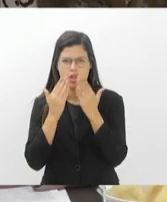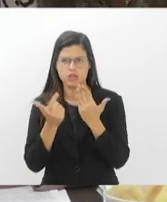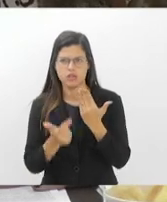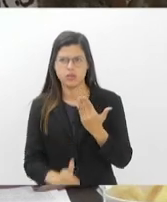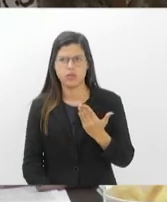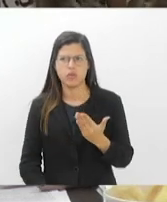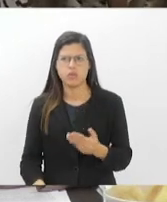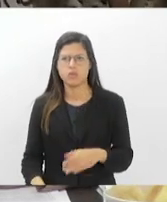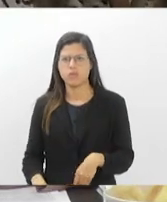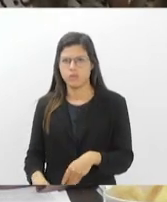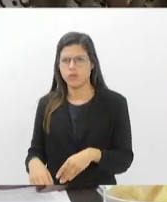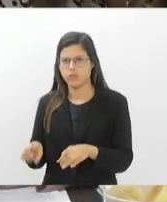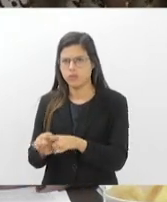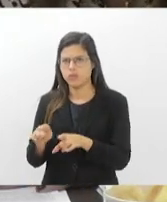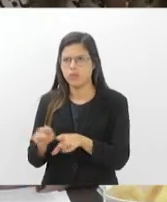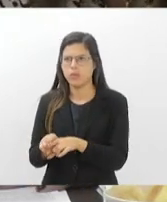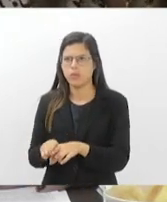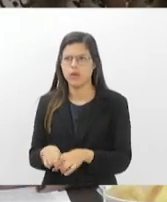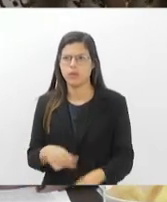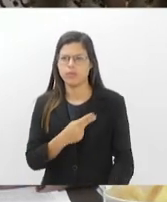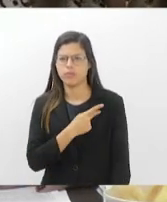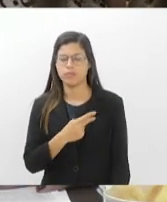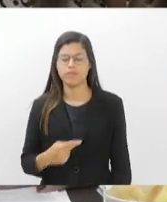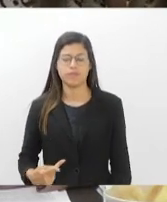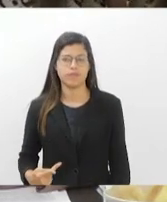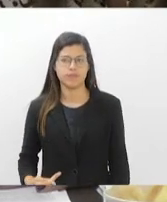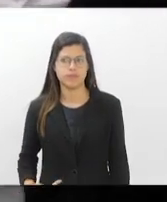Presidente, vista conjunta. Presidente.